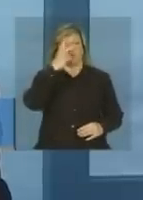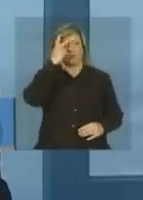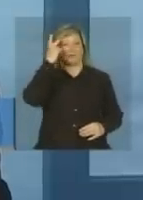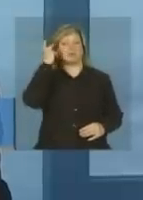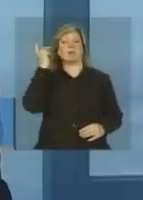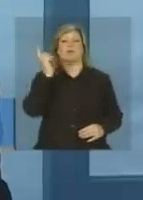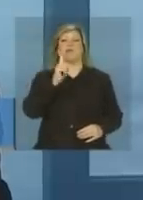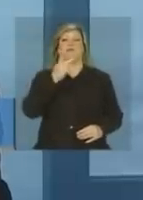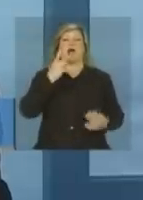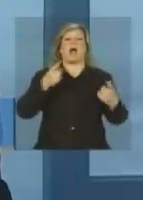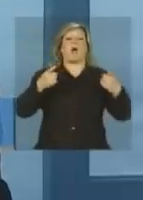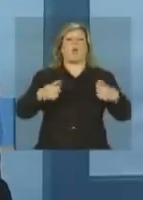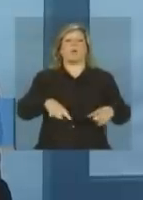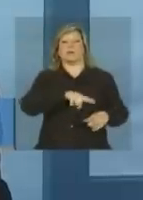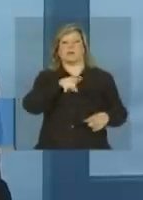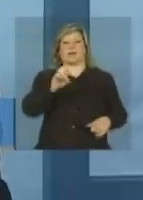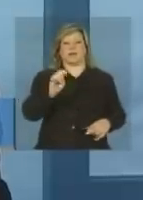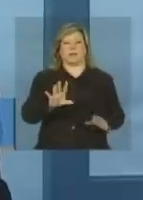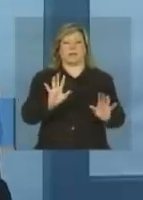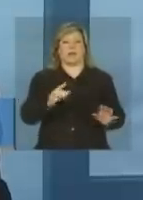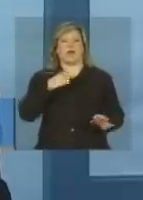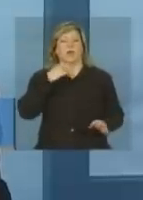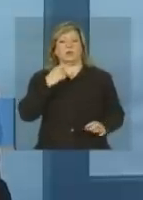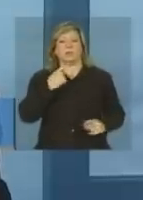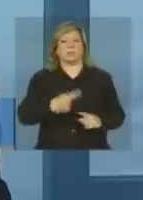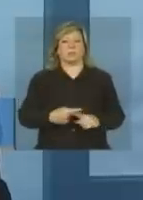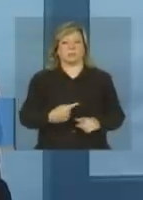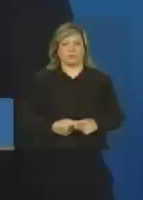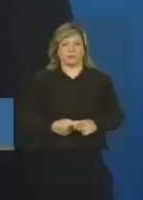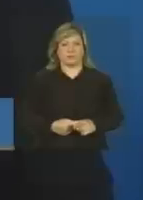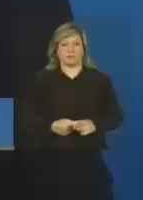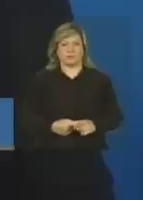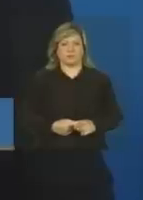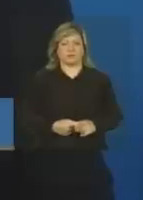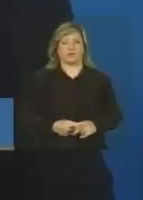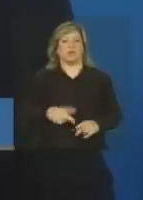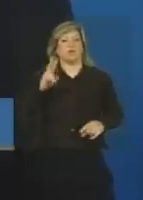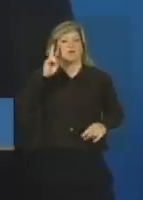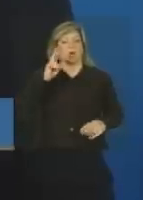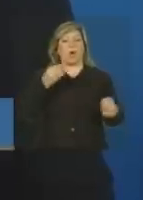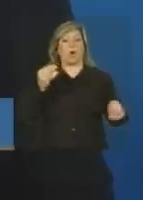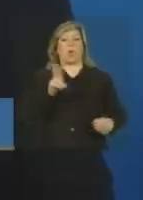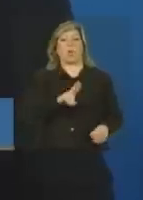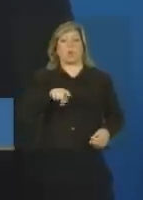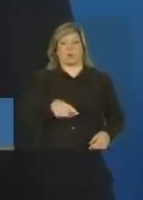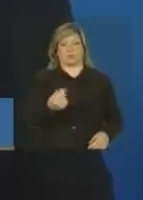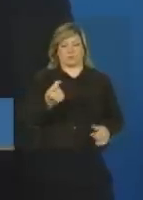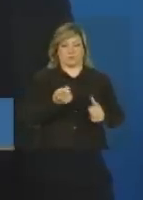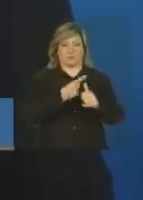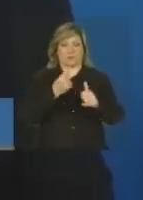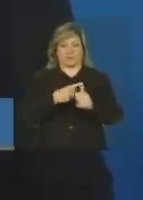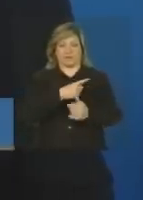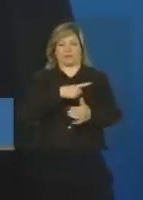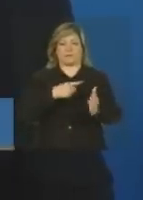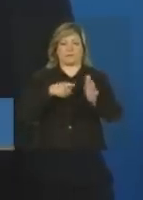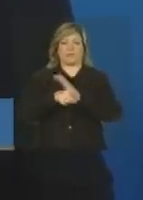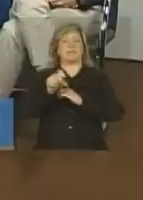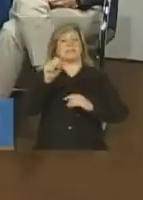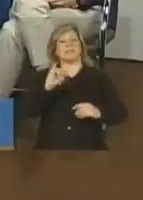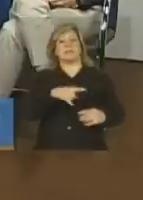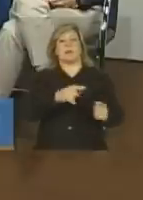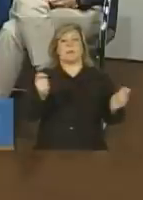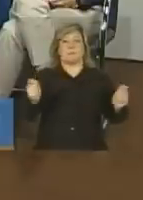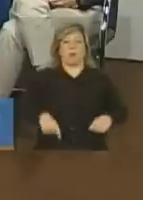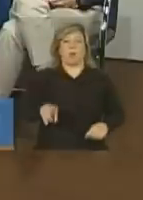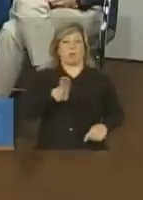não dizem de onde são, mas a dúvida aqui é na questão sobre a utilização do recurso. A primeira pergunta é se ela pode usar